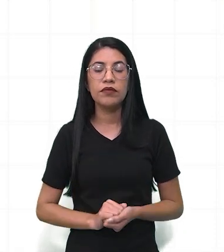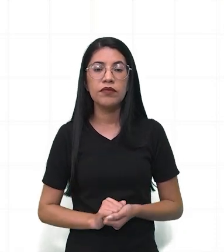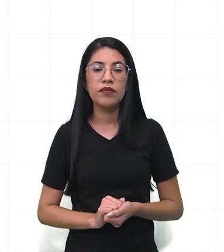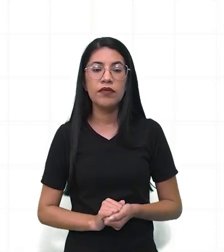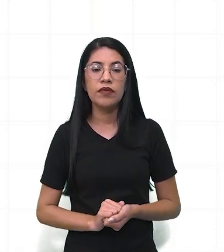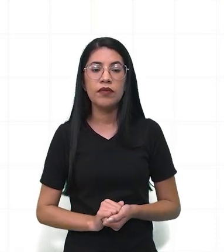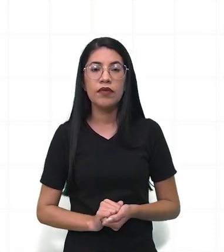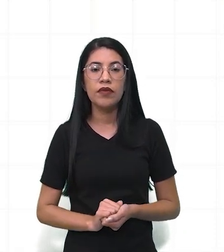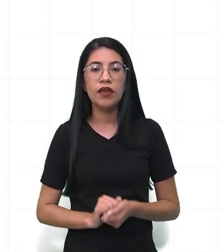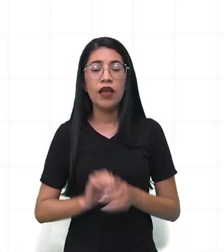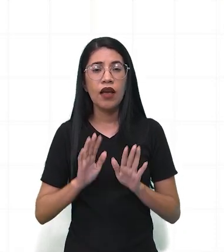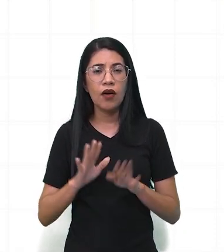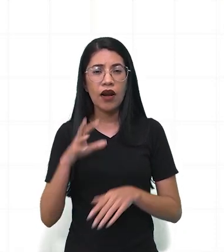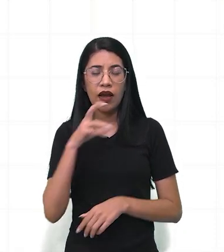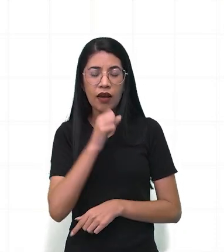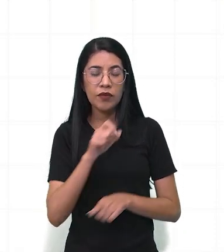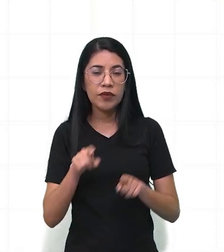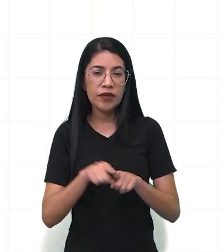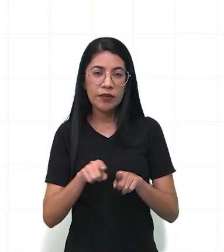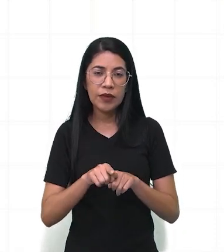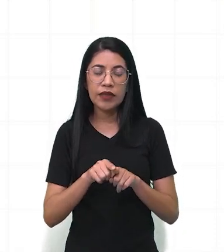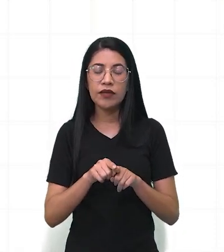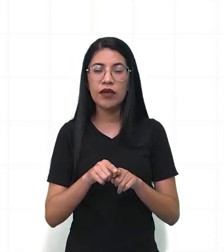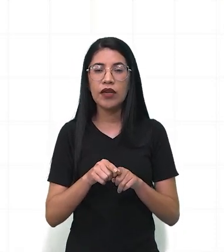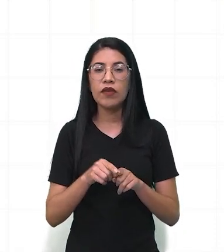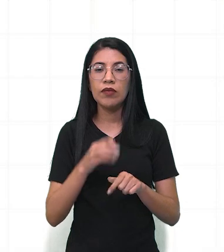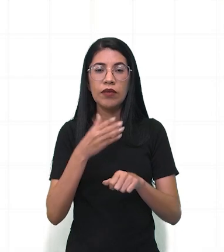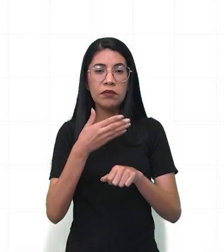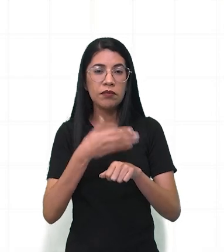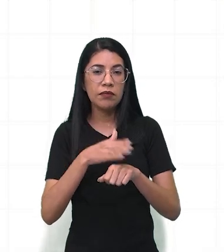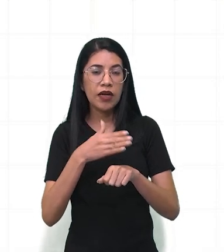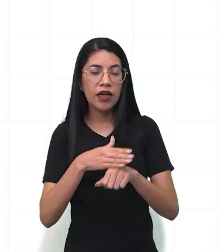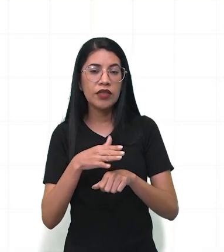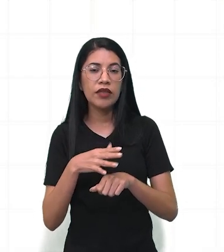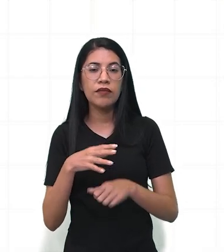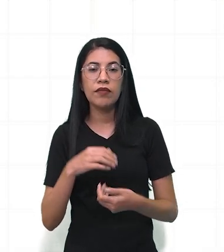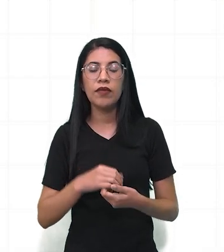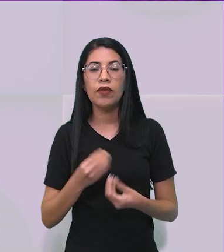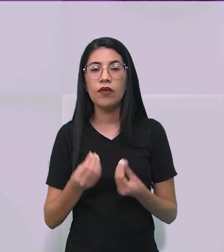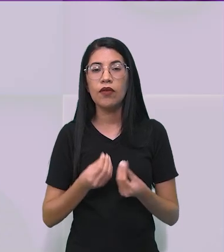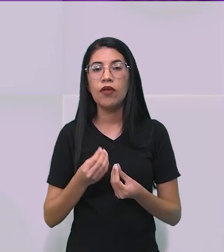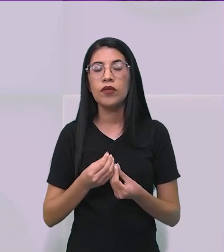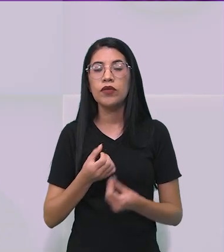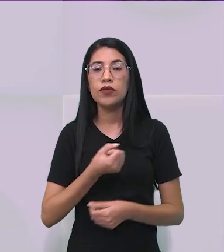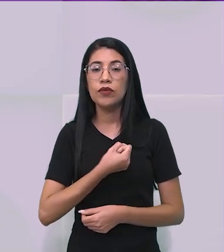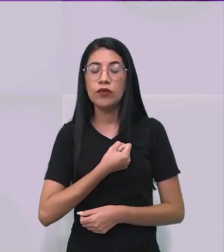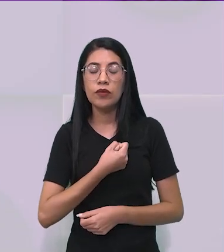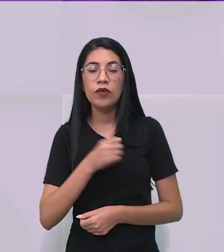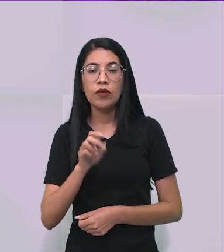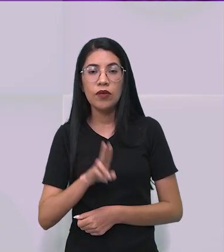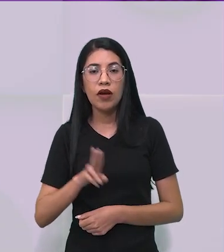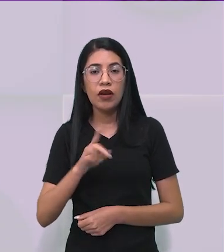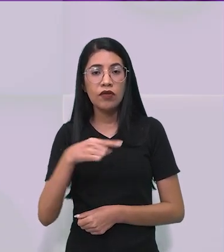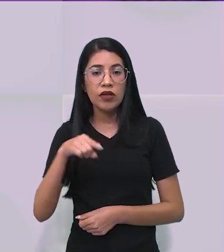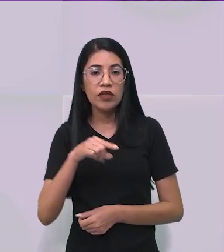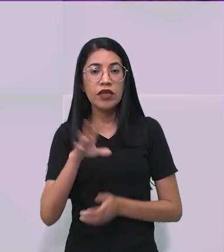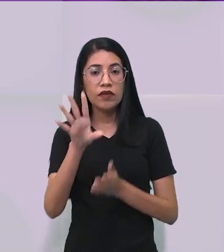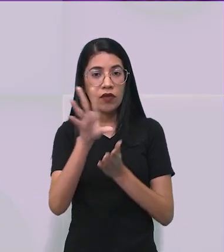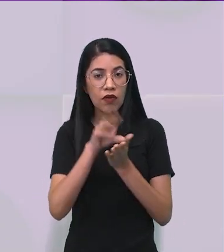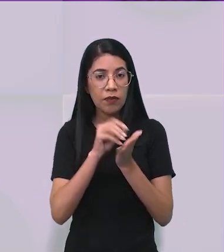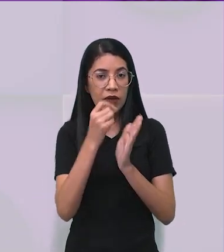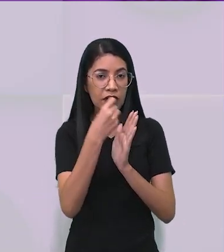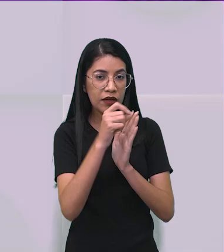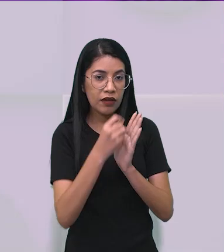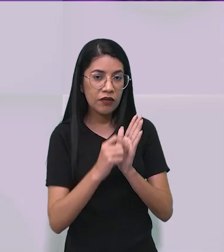rápida, a gente vai fazer aqui uns exemplos de forma numérica e eu quero que vocês façam essas anotações, tá? Vamos fazer aqui, eu